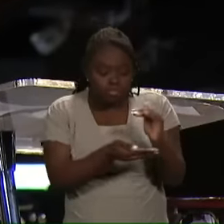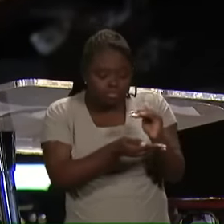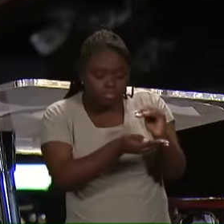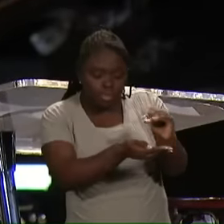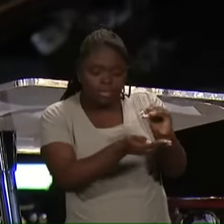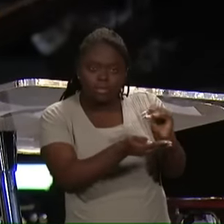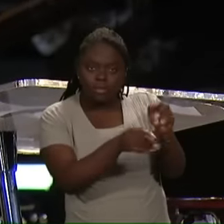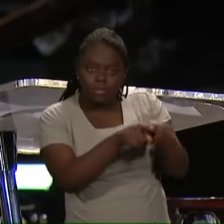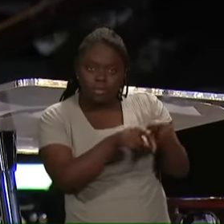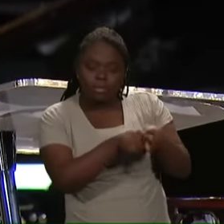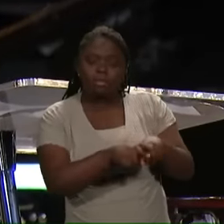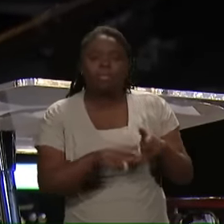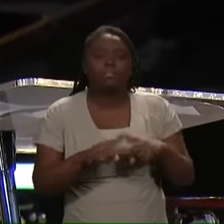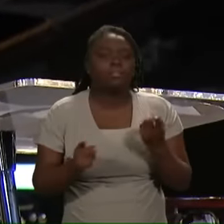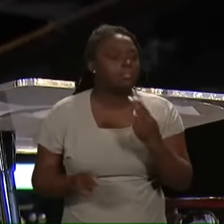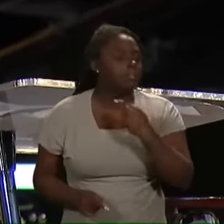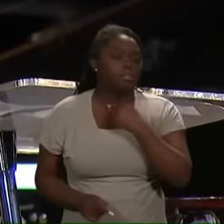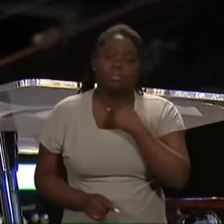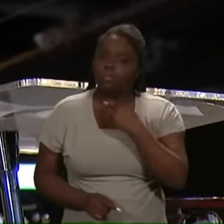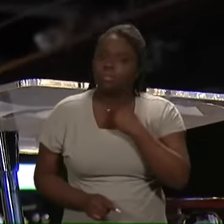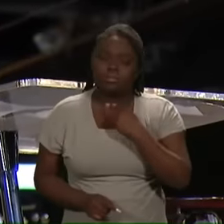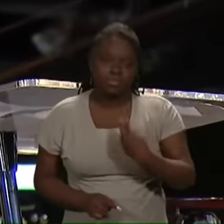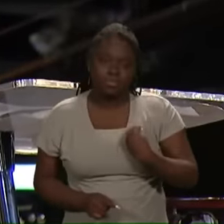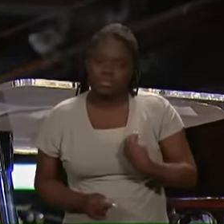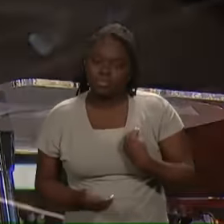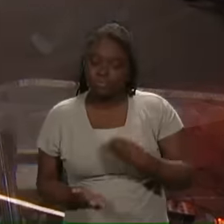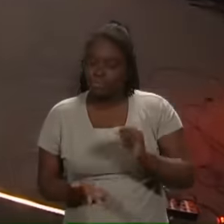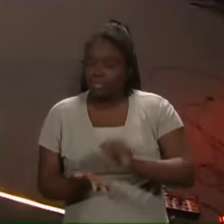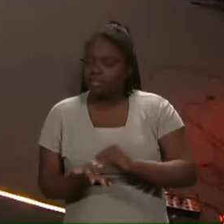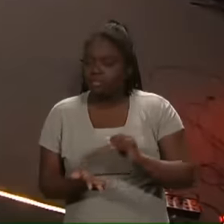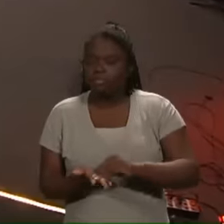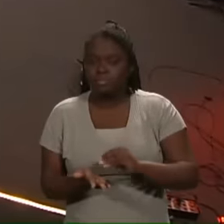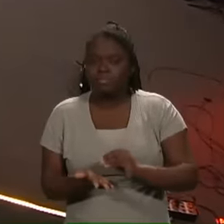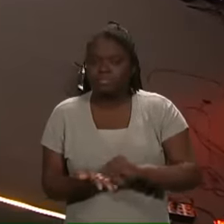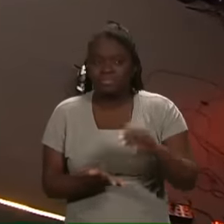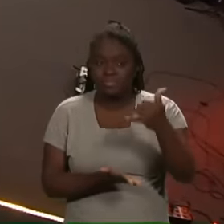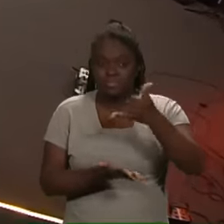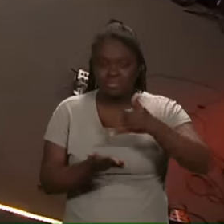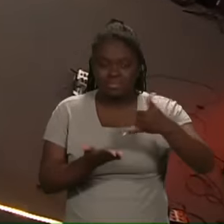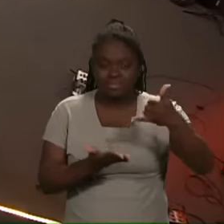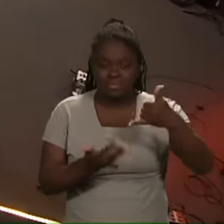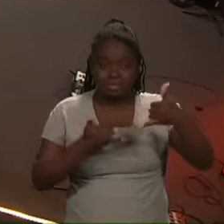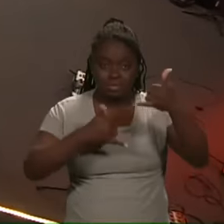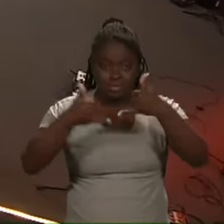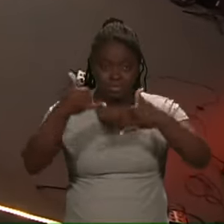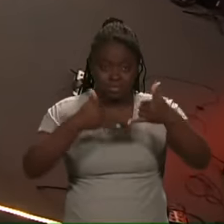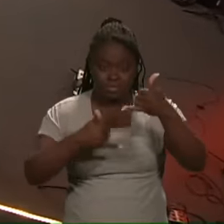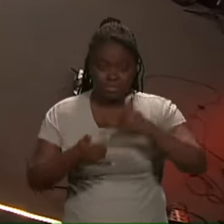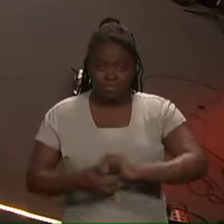Você não pode viver sem a unção.